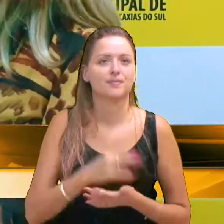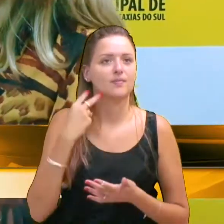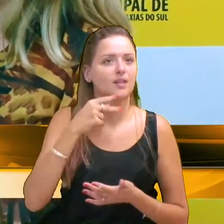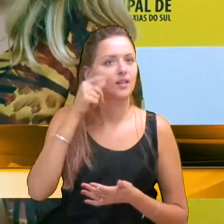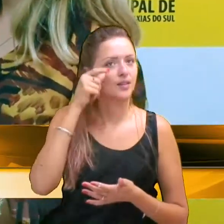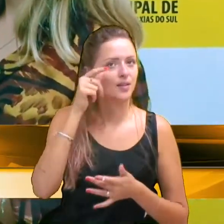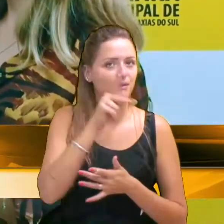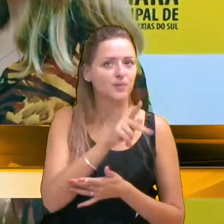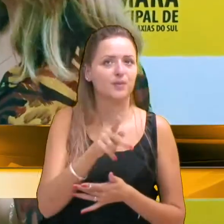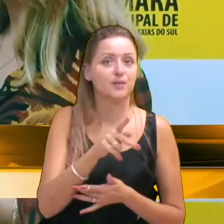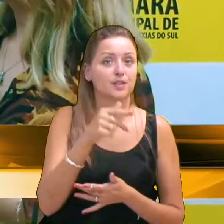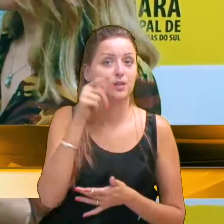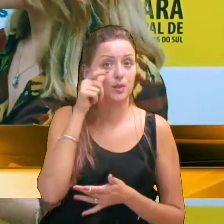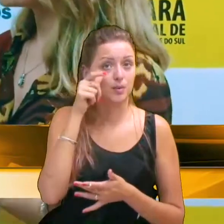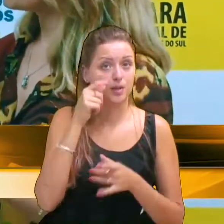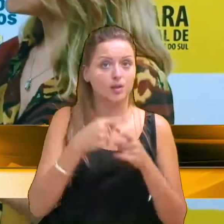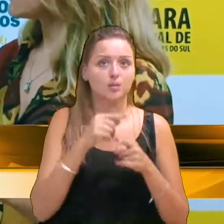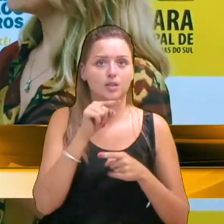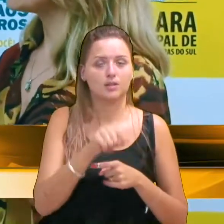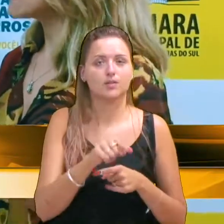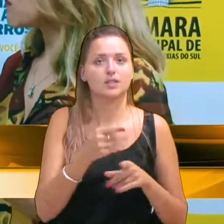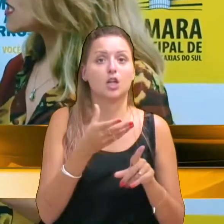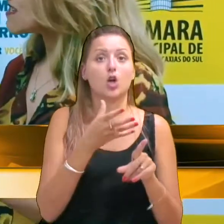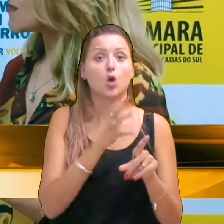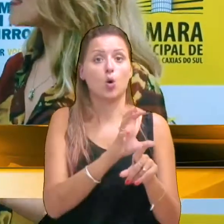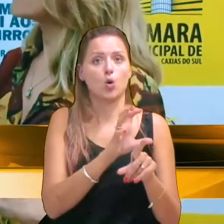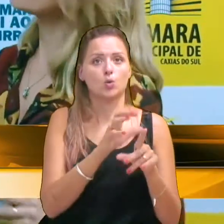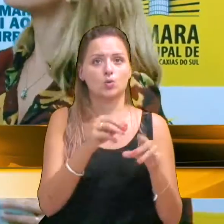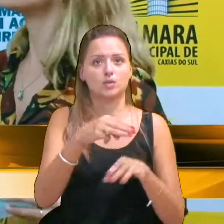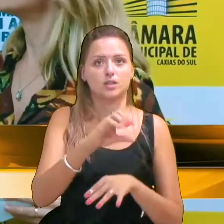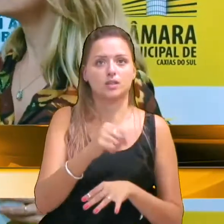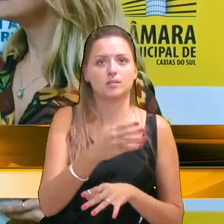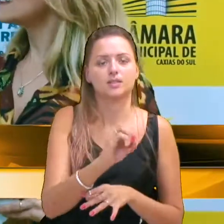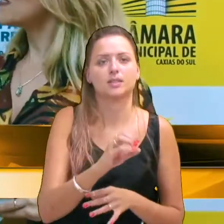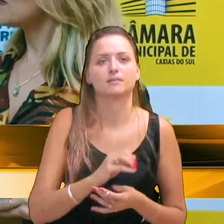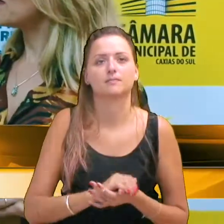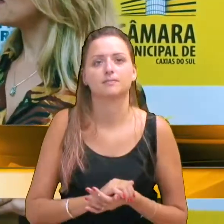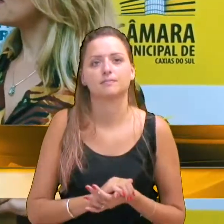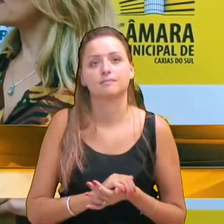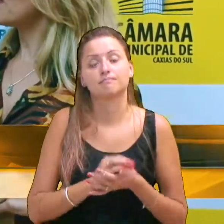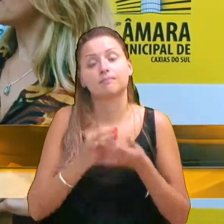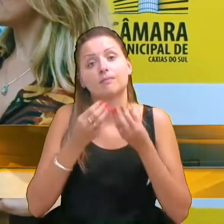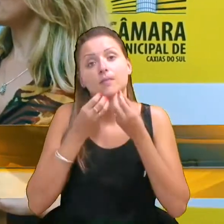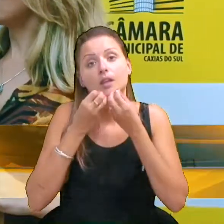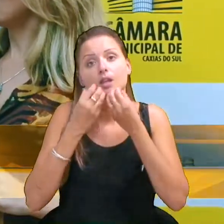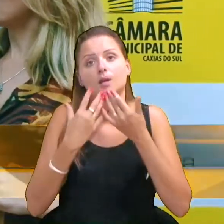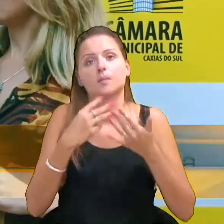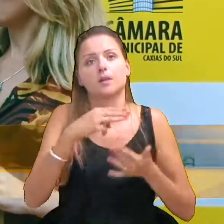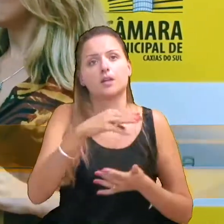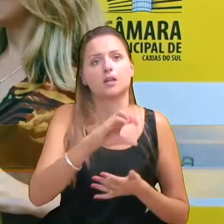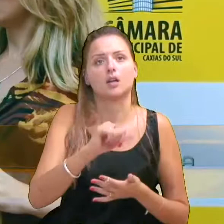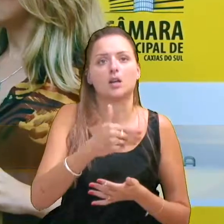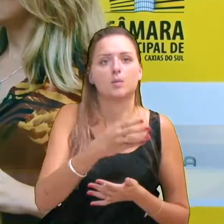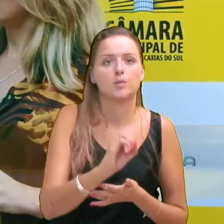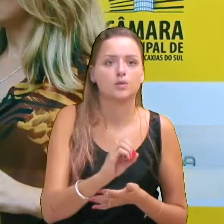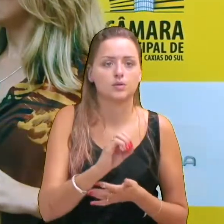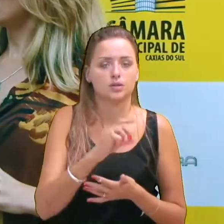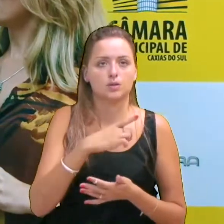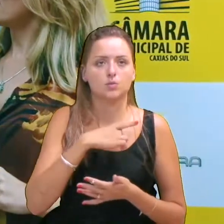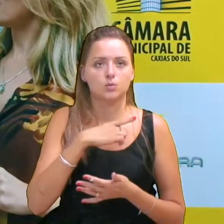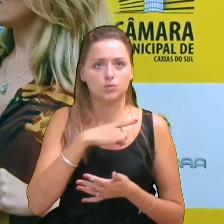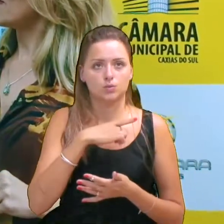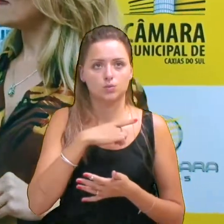Périco, professor Paulo Périco, por que o senhor se coloca contrário a essa moção? Bem, a moção ela tem